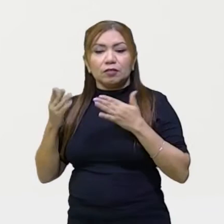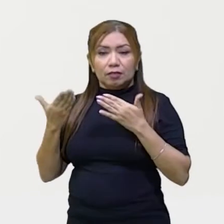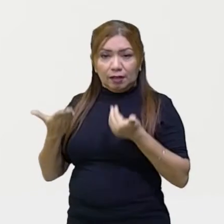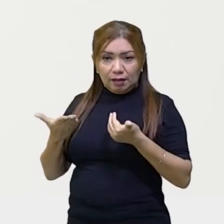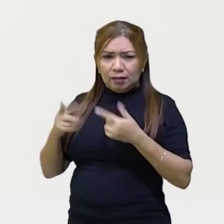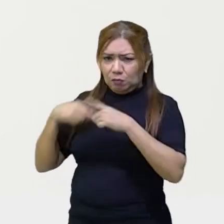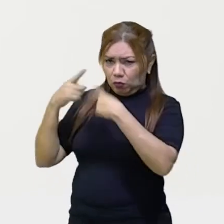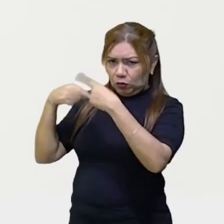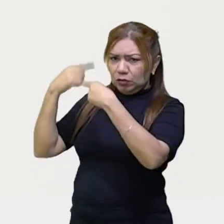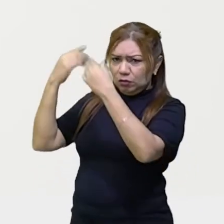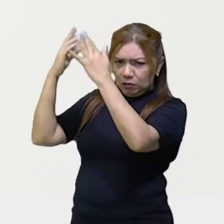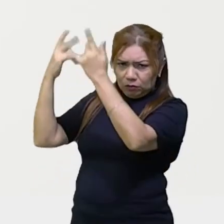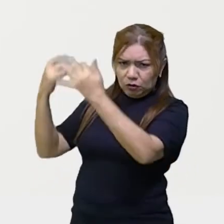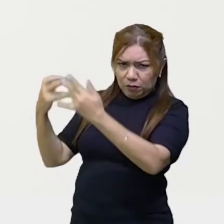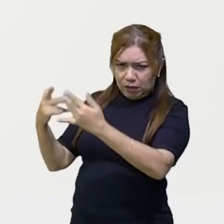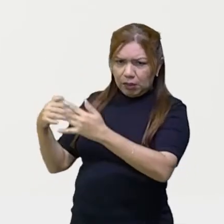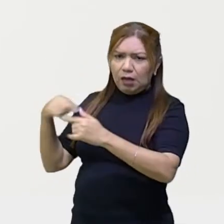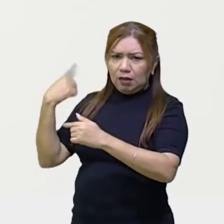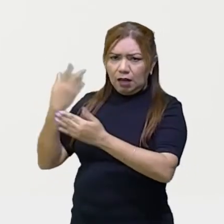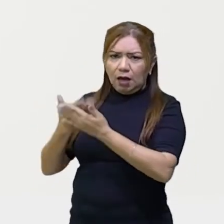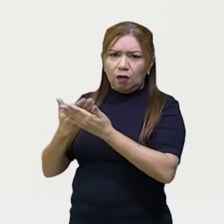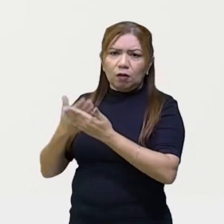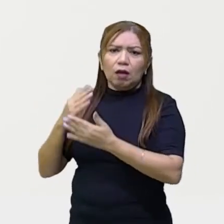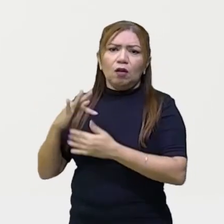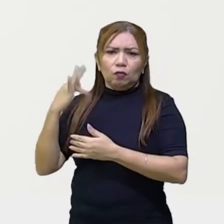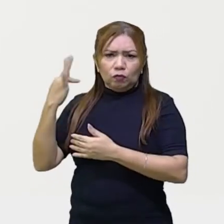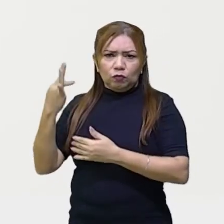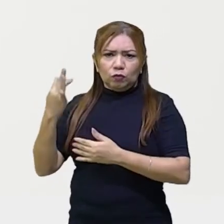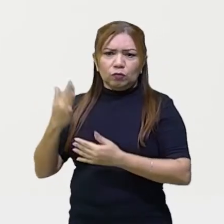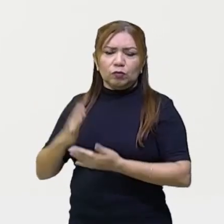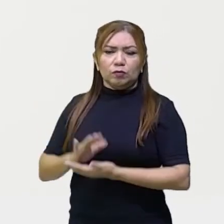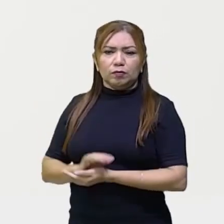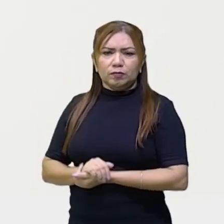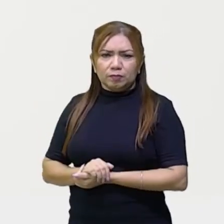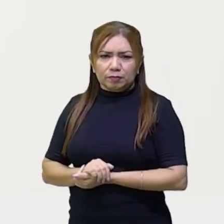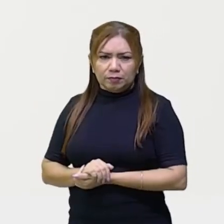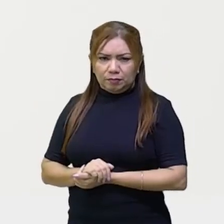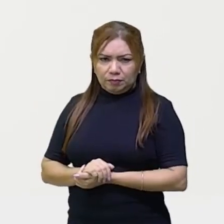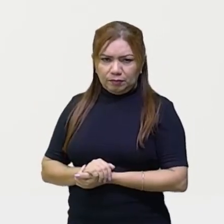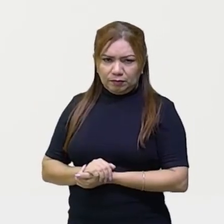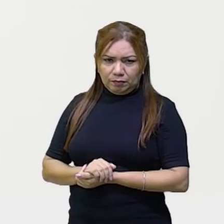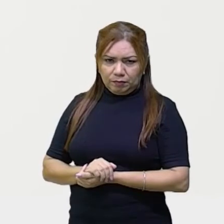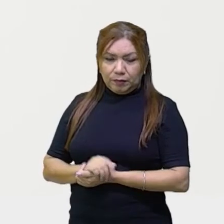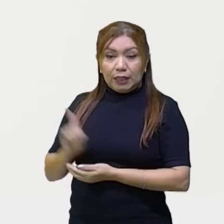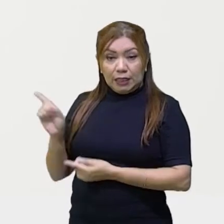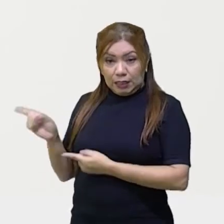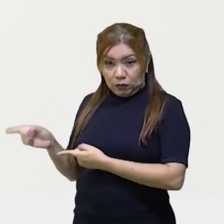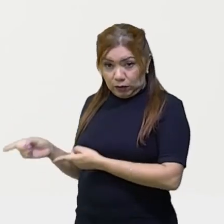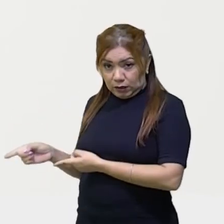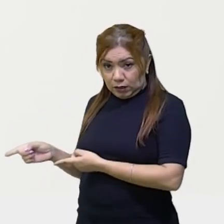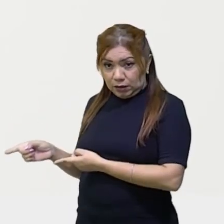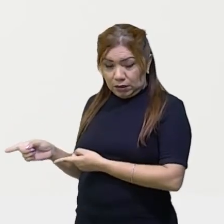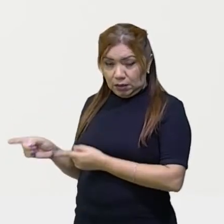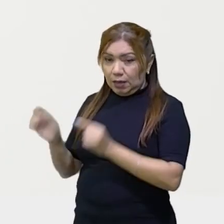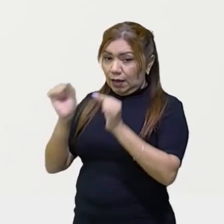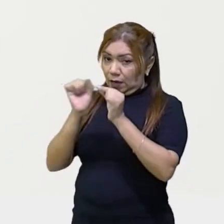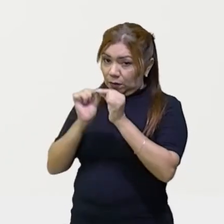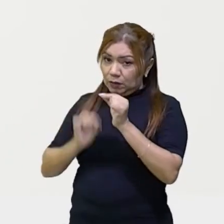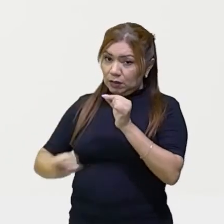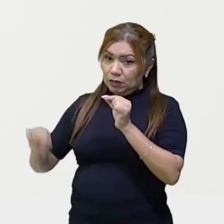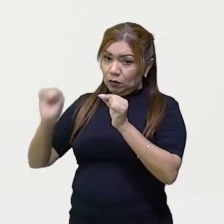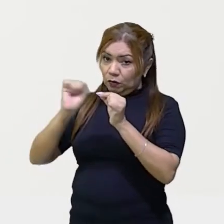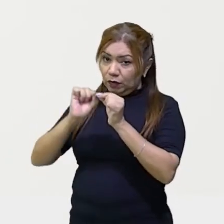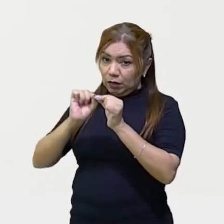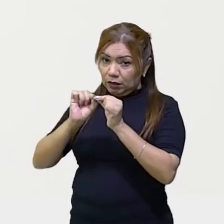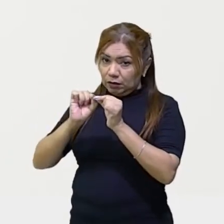uma diferença a circunferência só que ela marcação o que eu faço aquele traçado que eu faça que isso aqui é uma circunferência